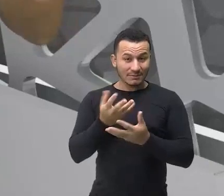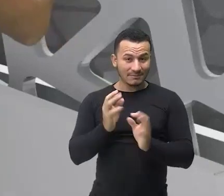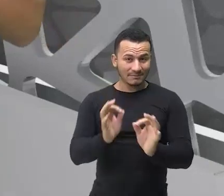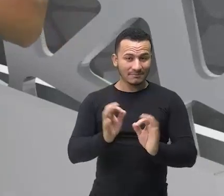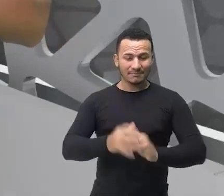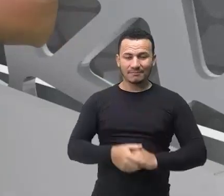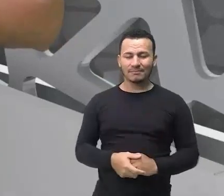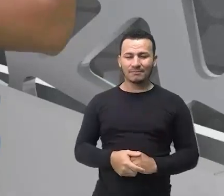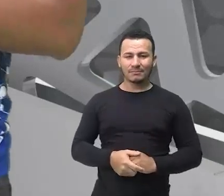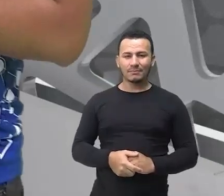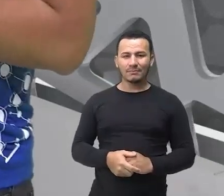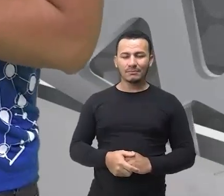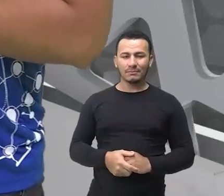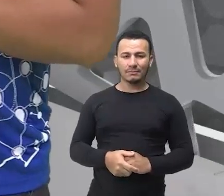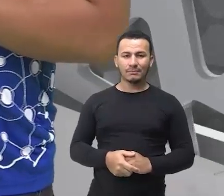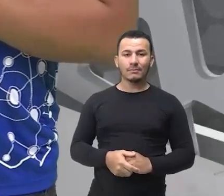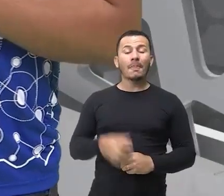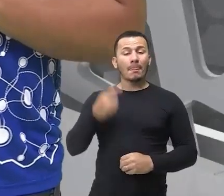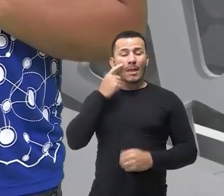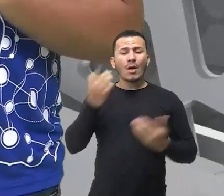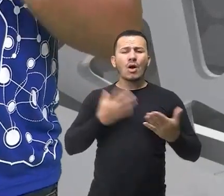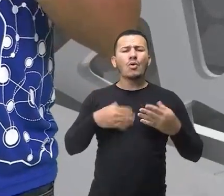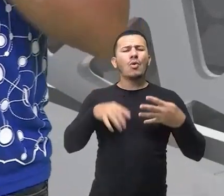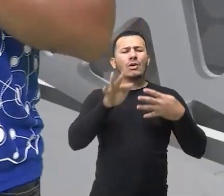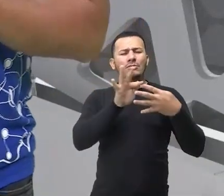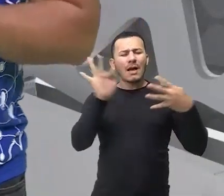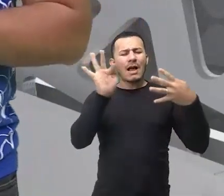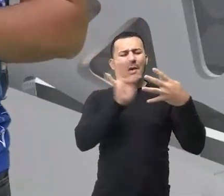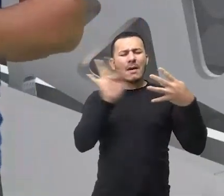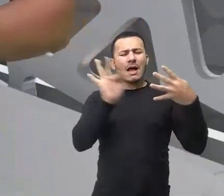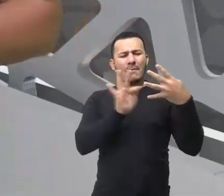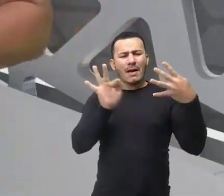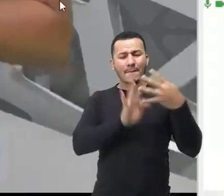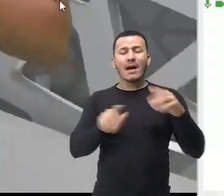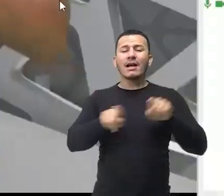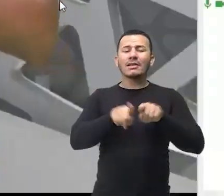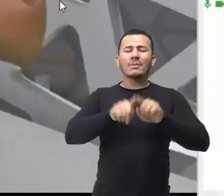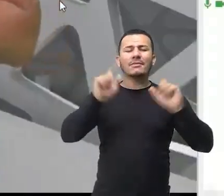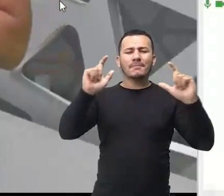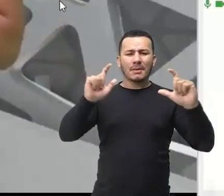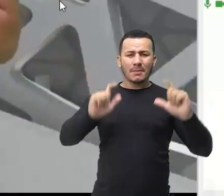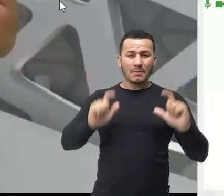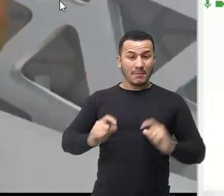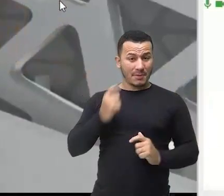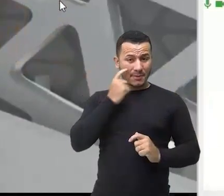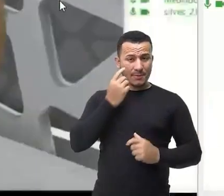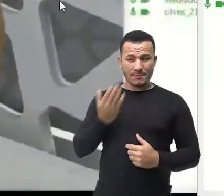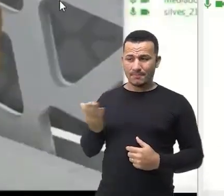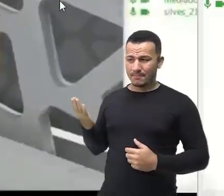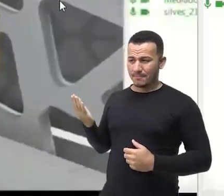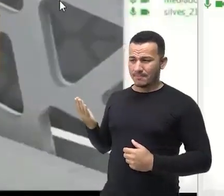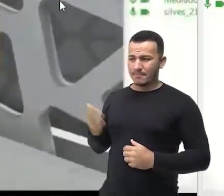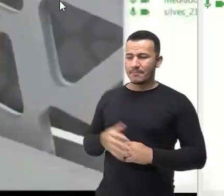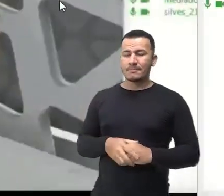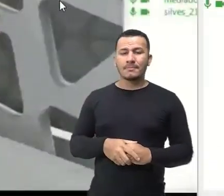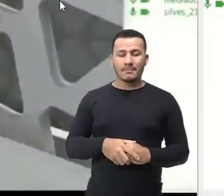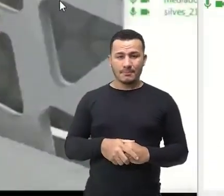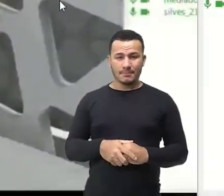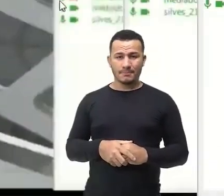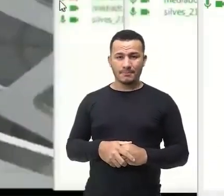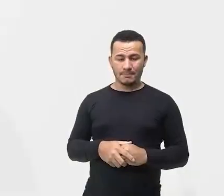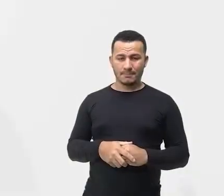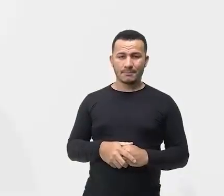certo? Agora vamos observar linha a linha, verso a verso do nosso texto? Então, colocando aí para vocês. Vamos começar observando